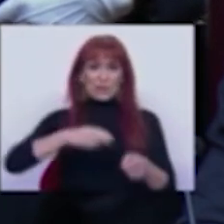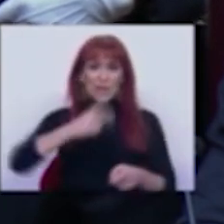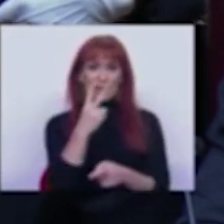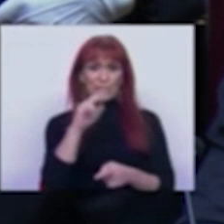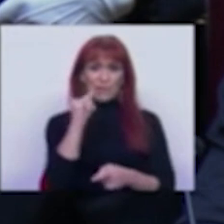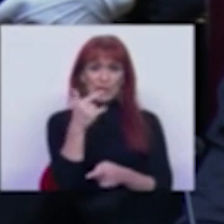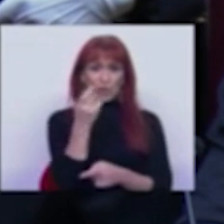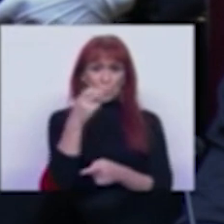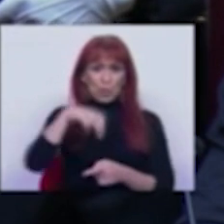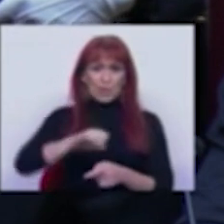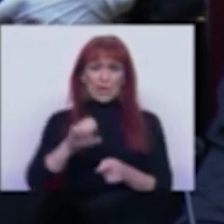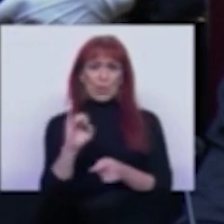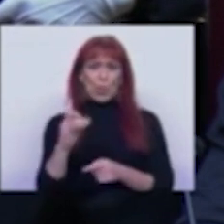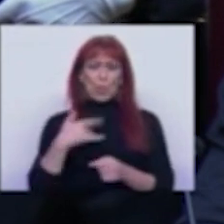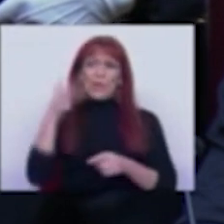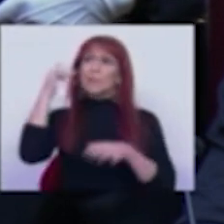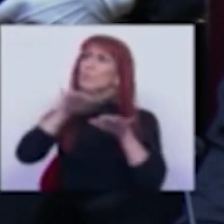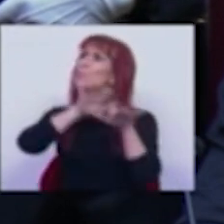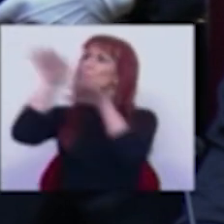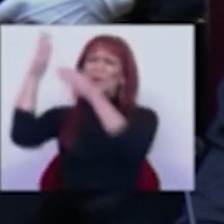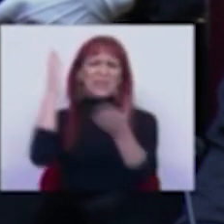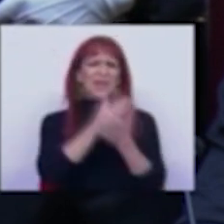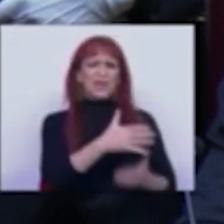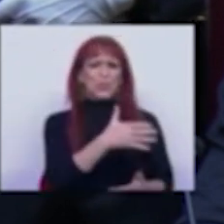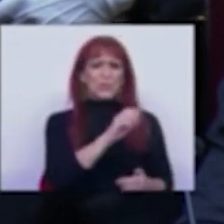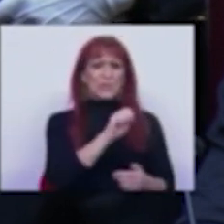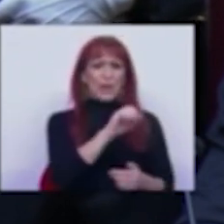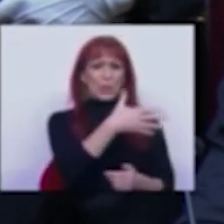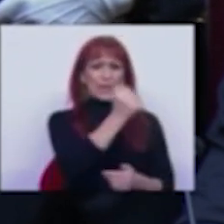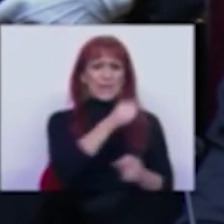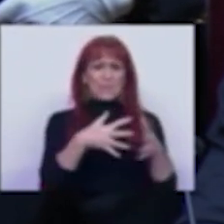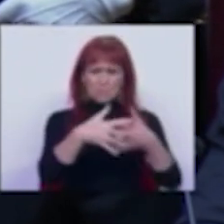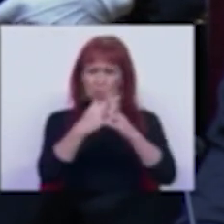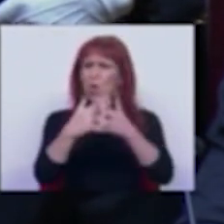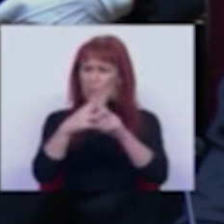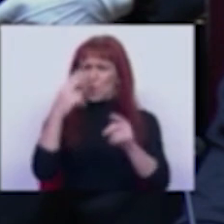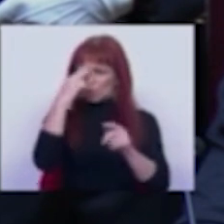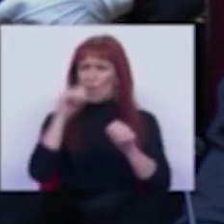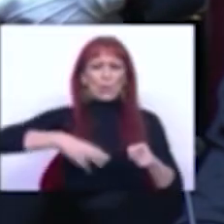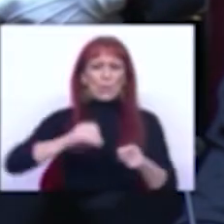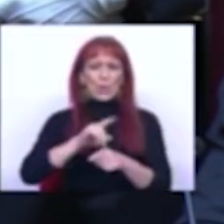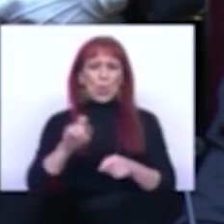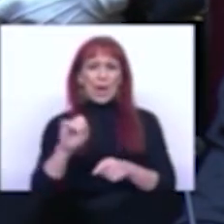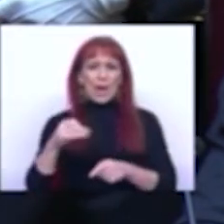Godinho, a imigração é, desde o século XV, uma constante estrutural da nossa história.